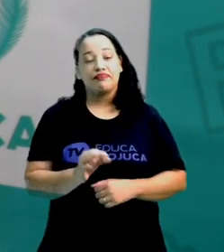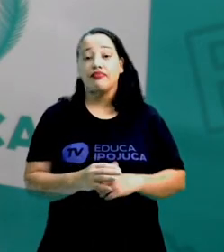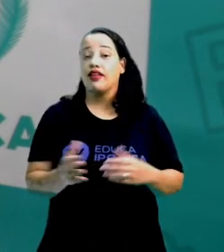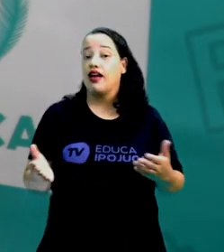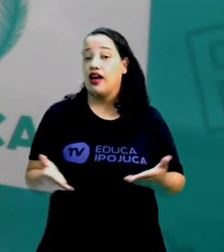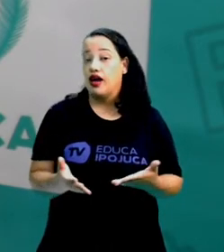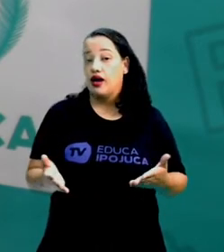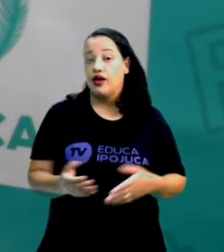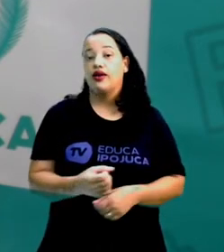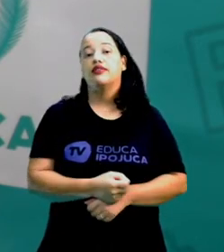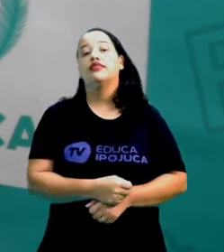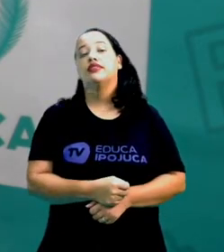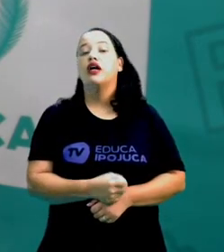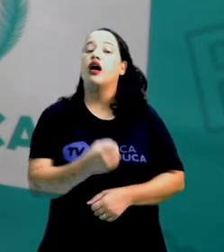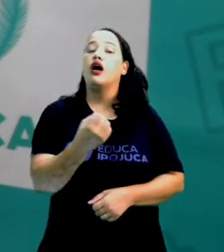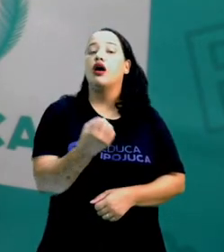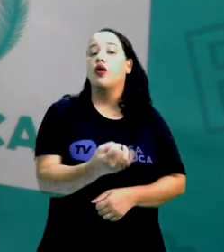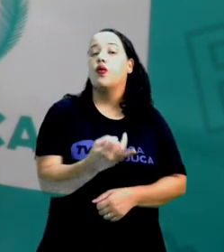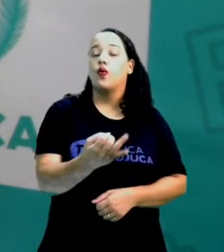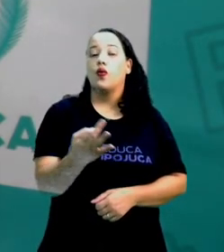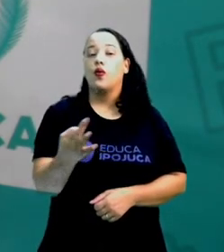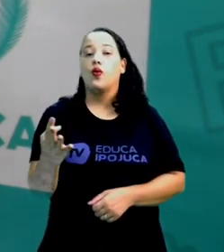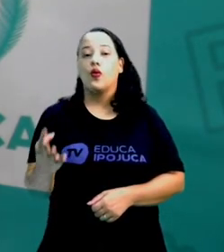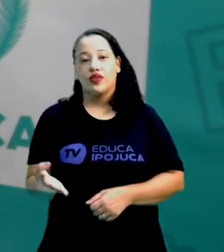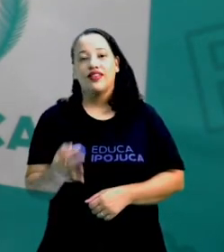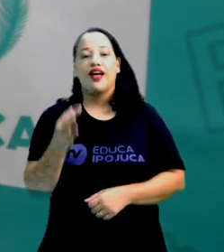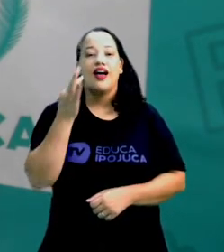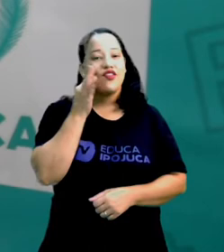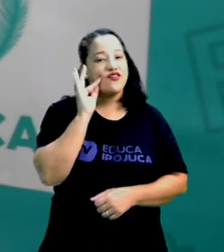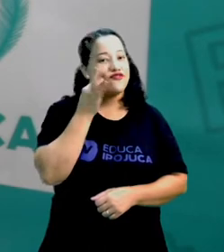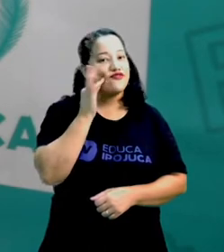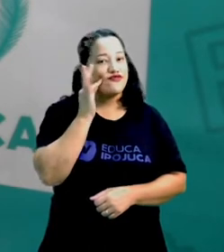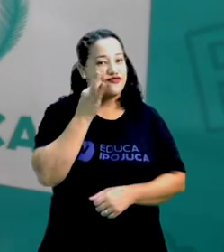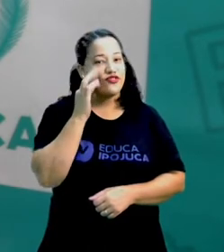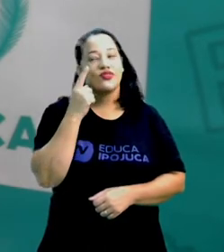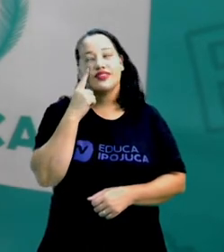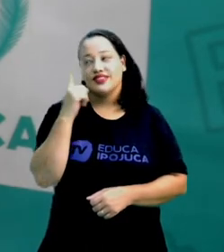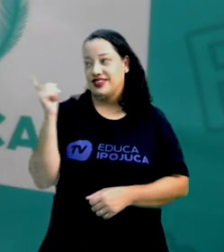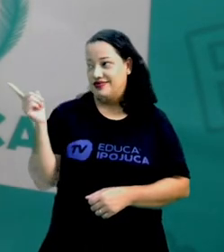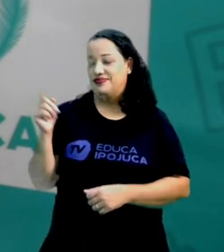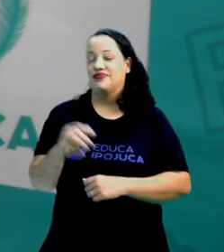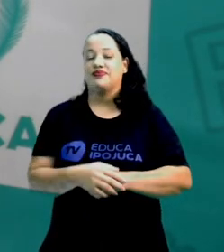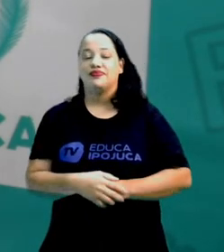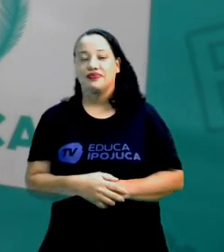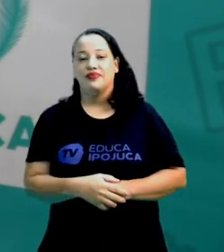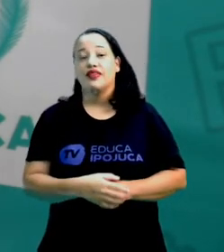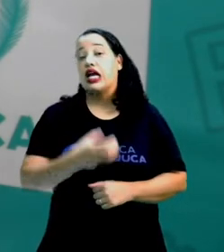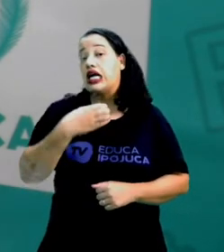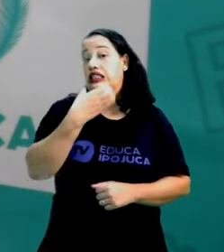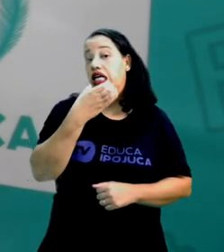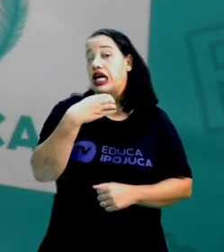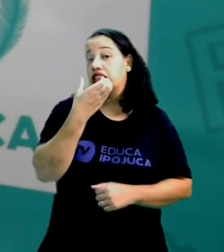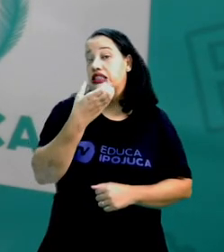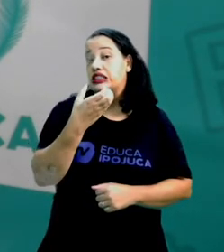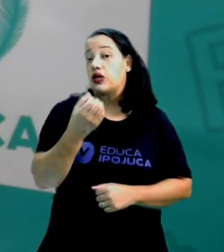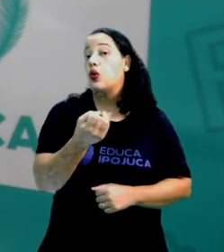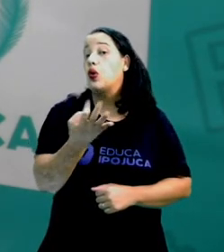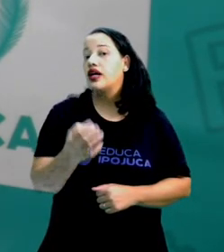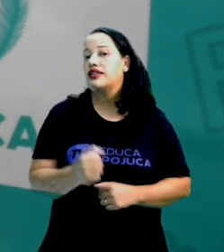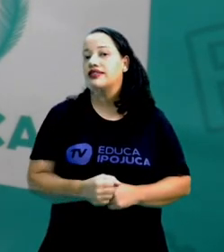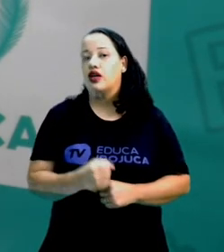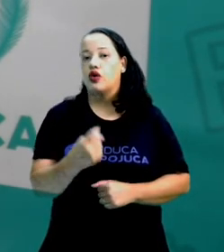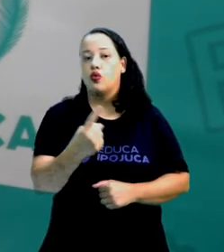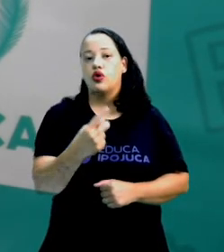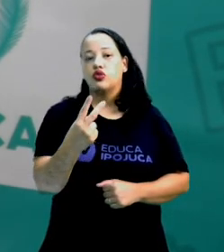Vamos contar quantas frutas de cada tipo. Quantas maçãs nós temos aqui?